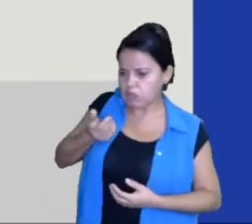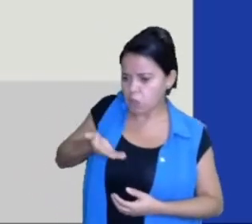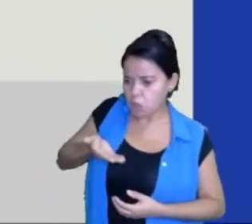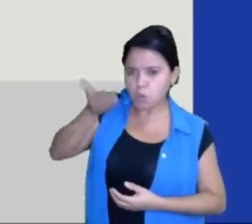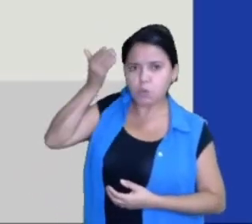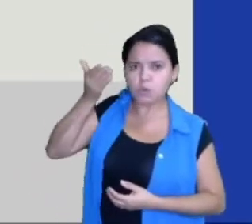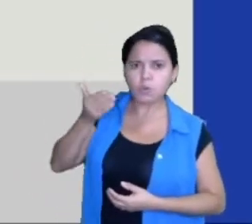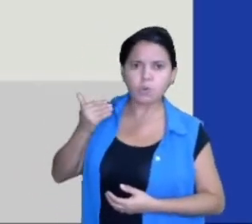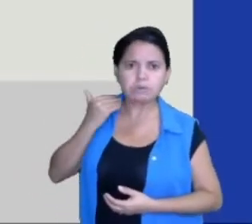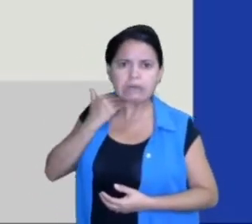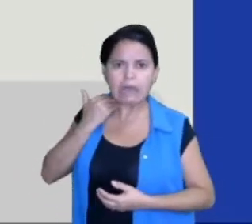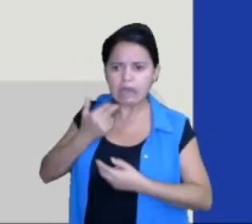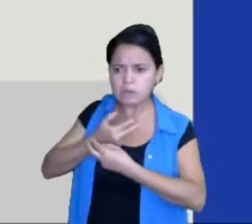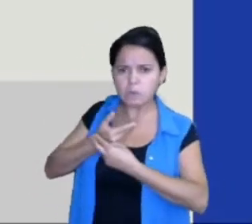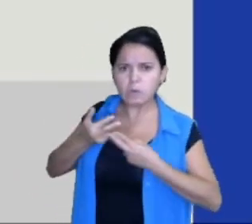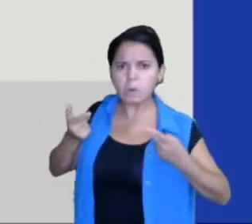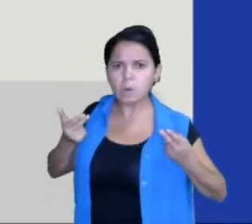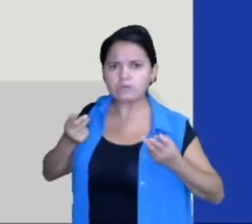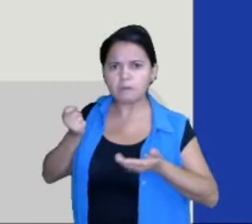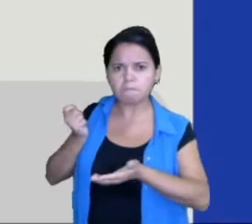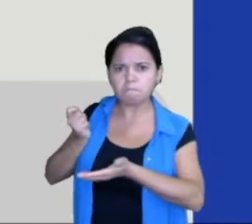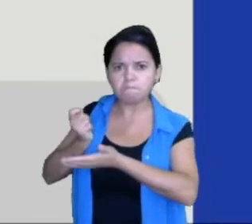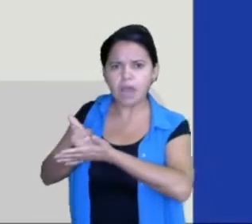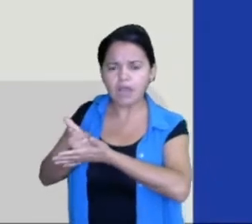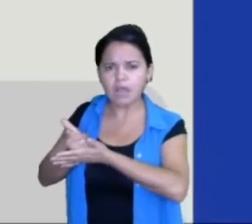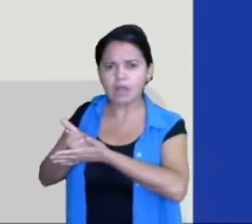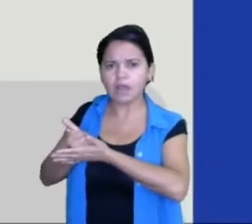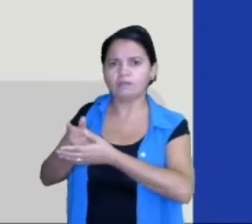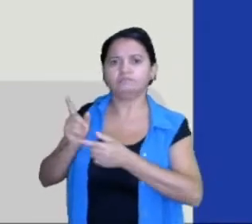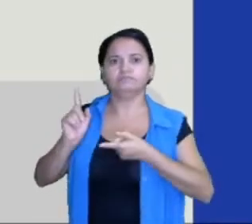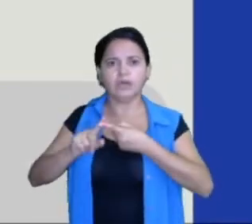segundo, sobre a independência dos Estados Unidos.